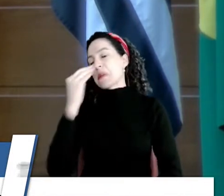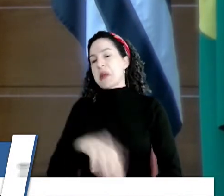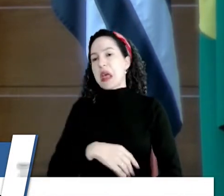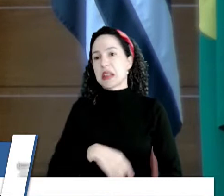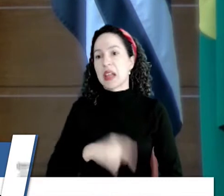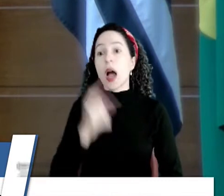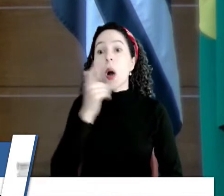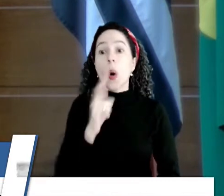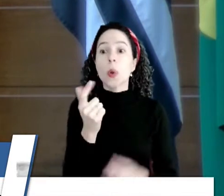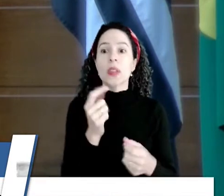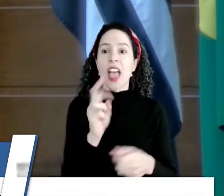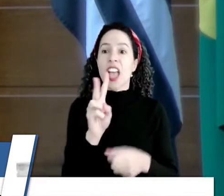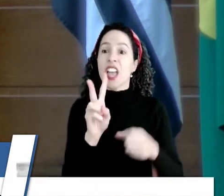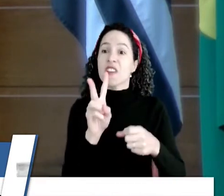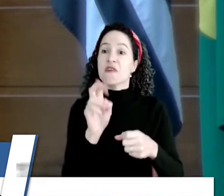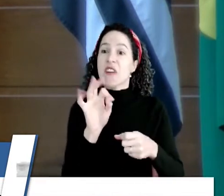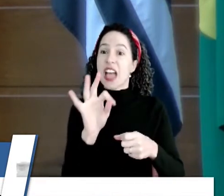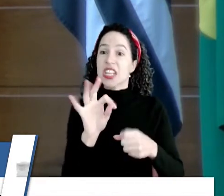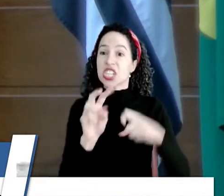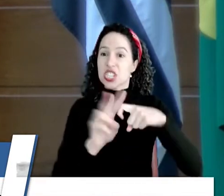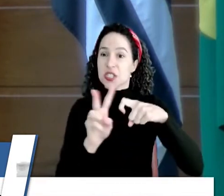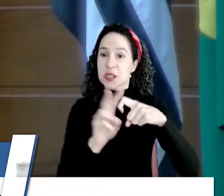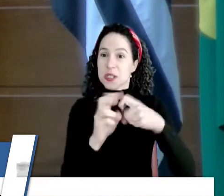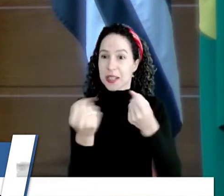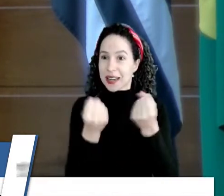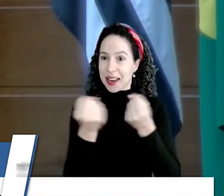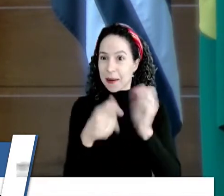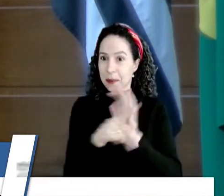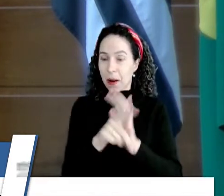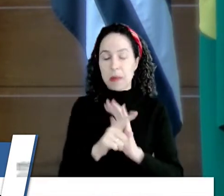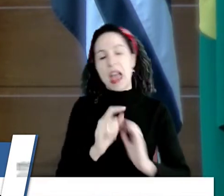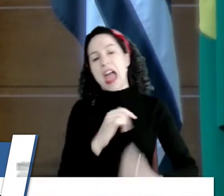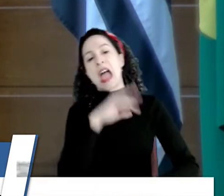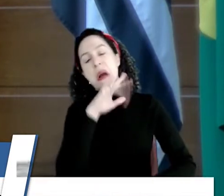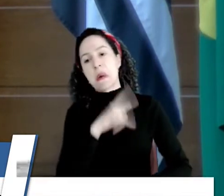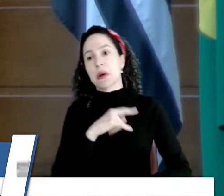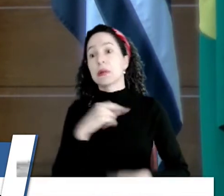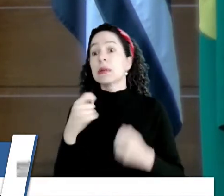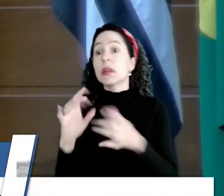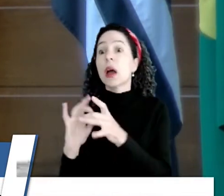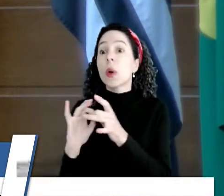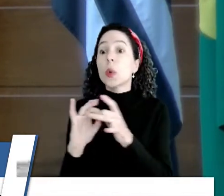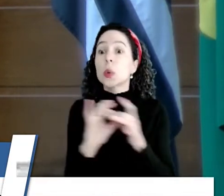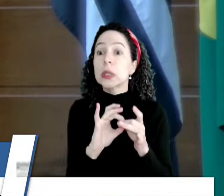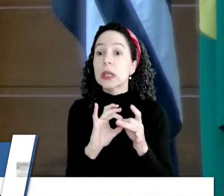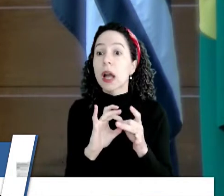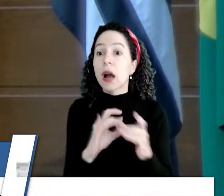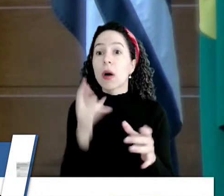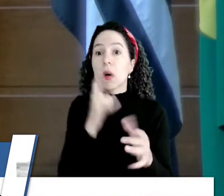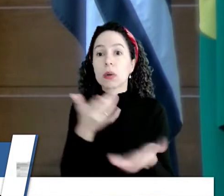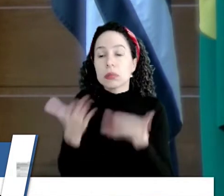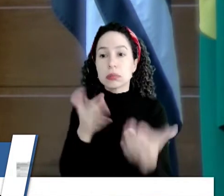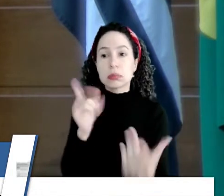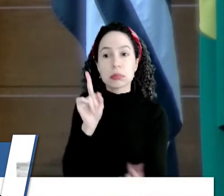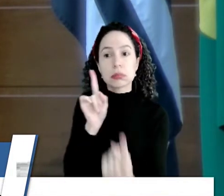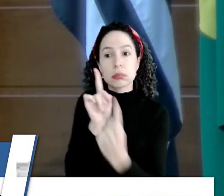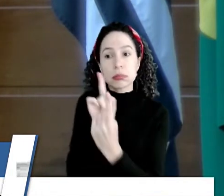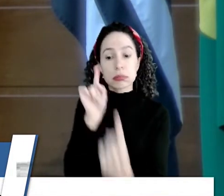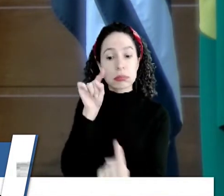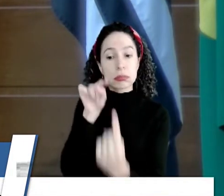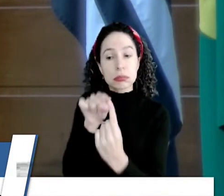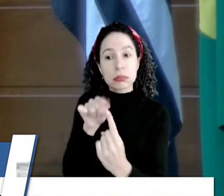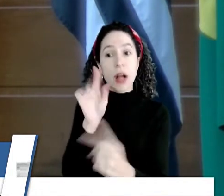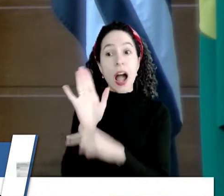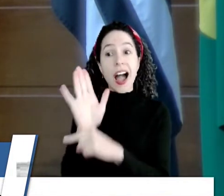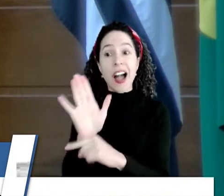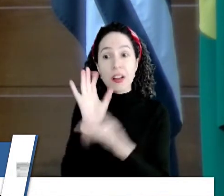unir para fazer o serviço funcionar, para que ele seja mais efetivo, para que ajude realmente os animais. Se está errado,